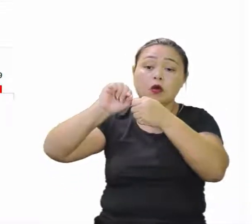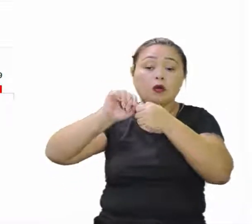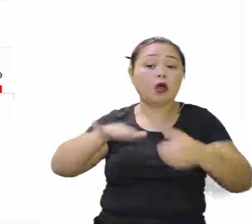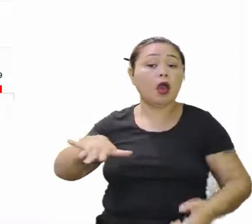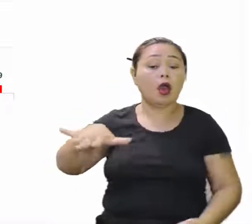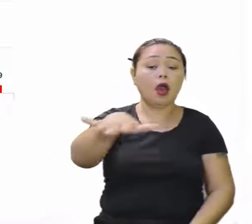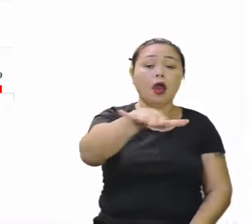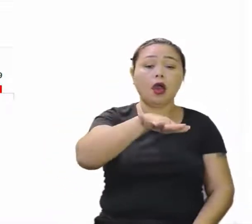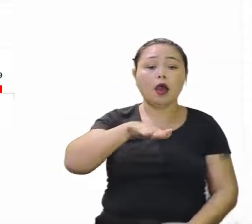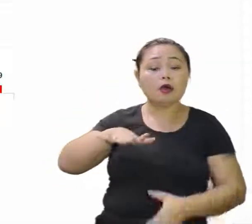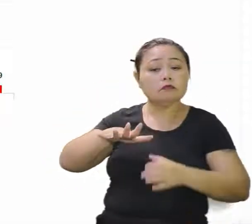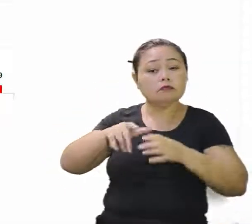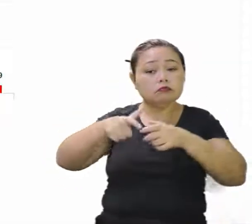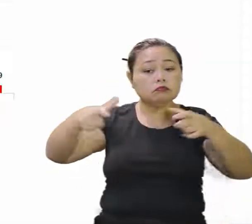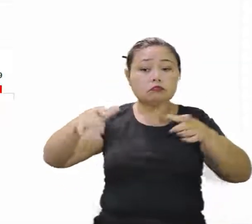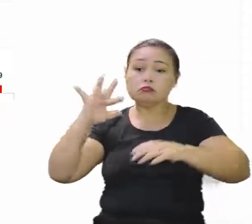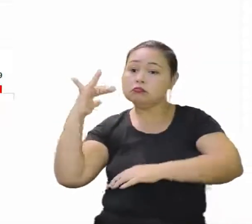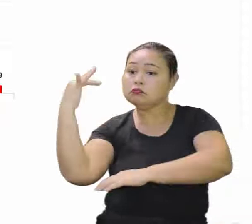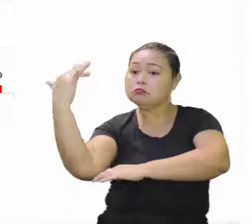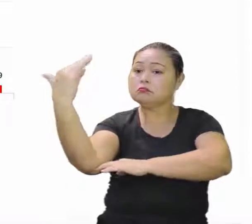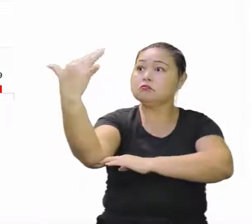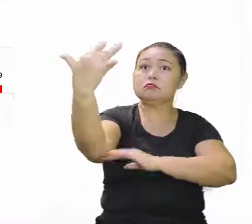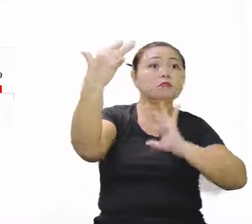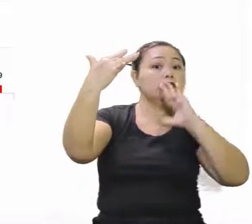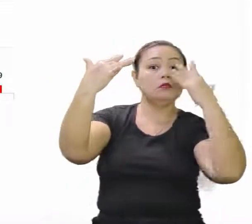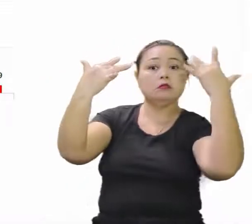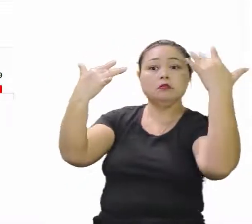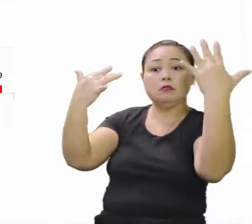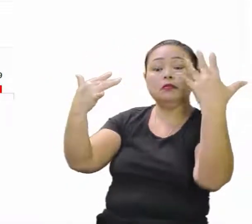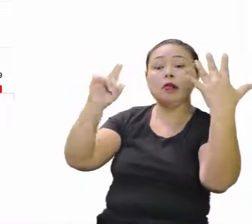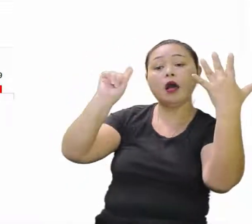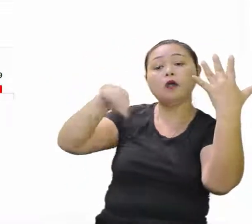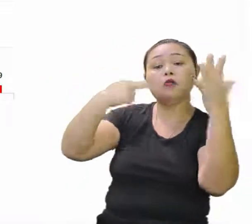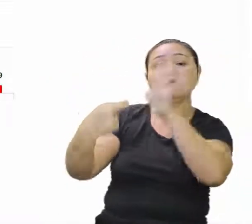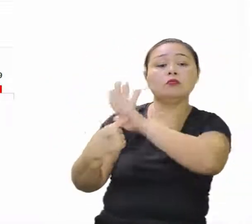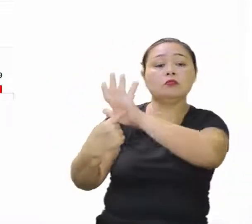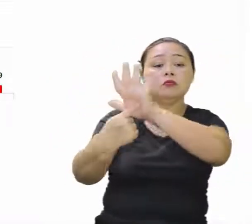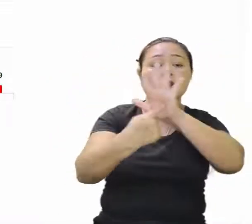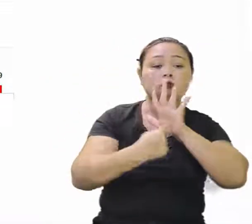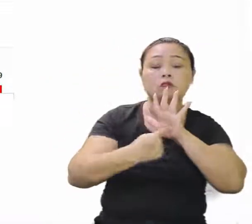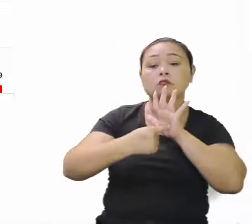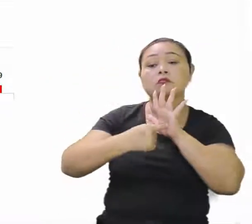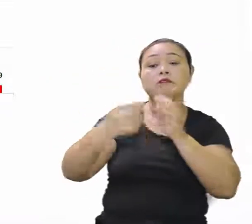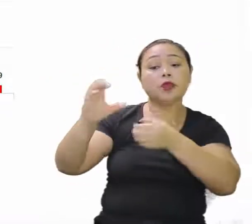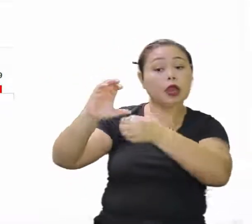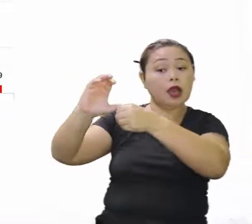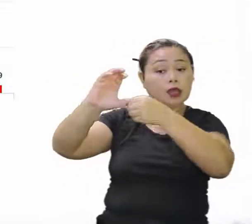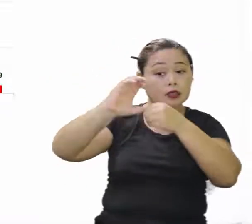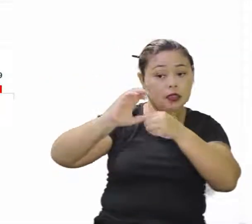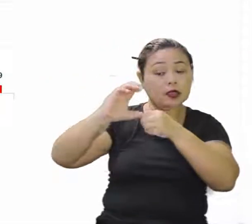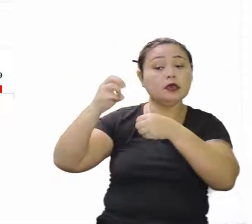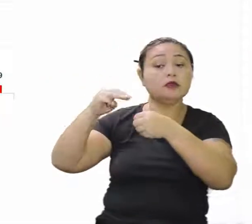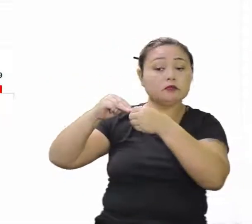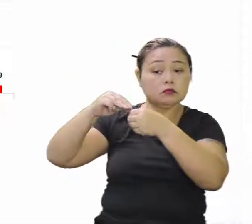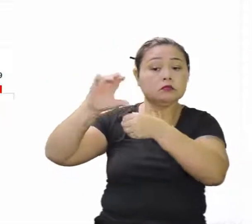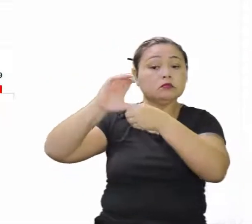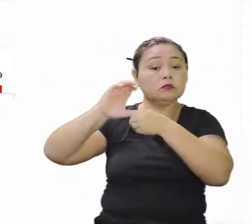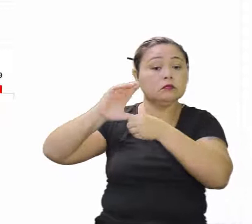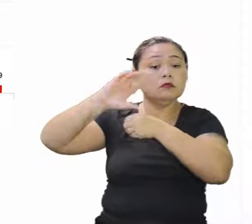área ainda florestada. Depois aparece o município de Candeias, do Jamaré,